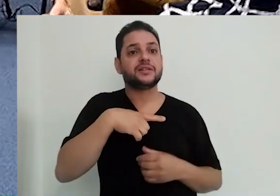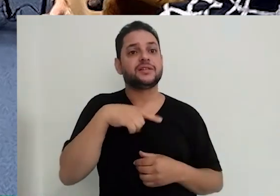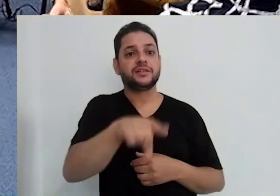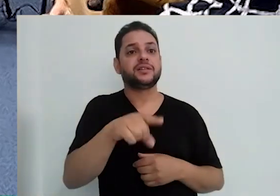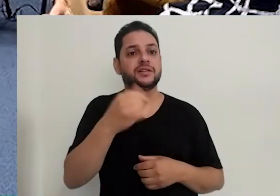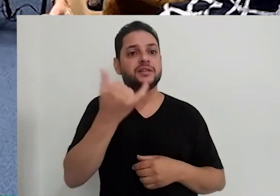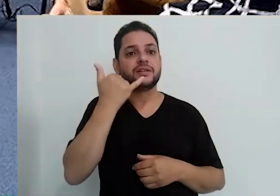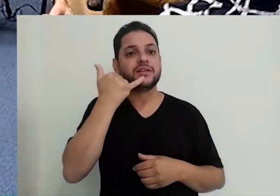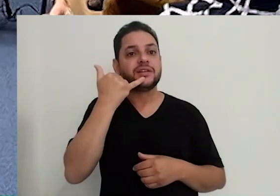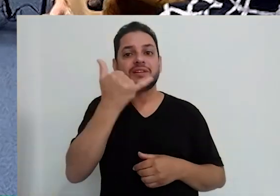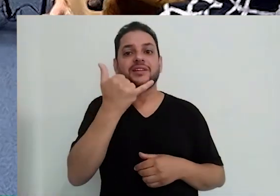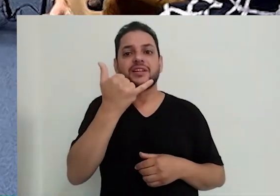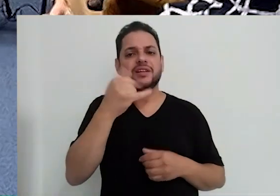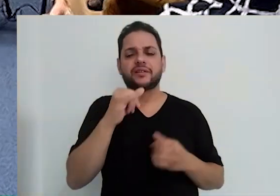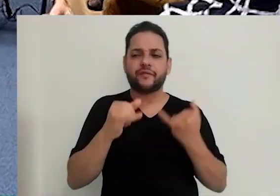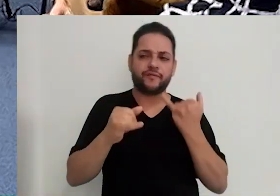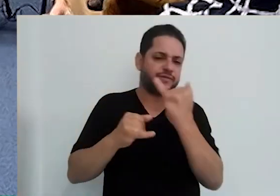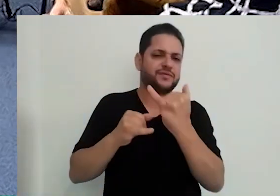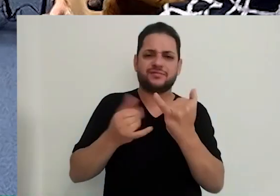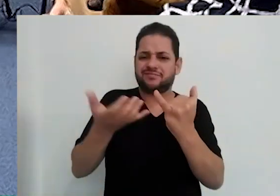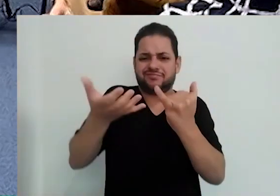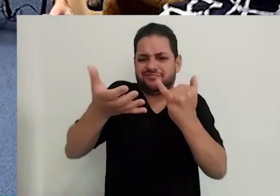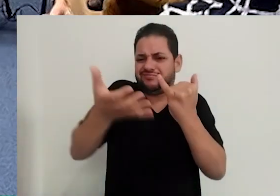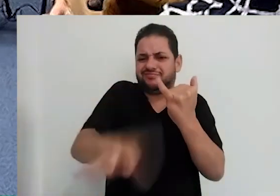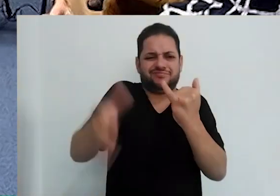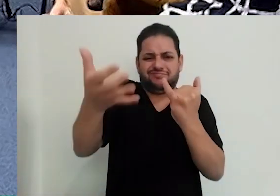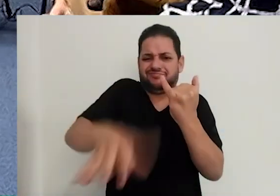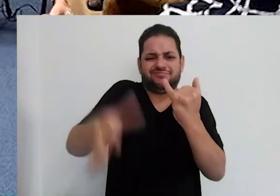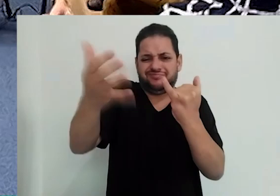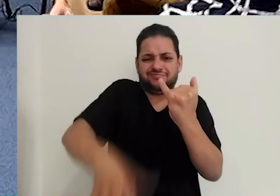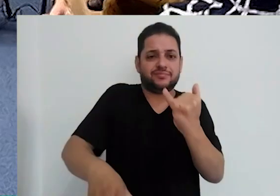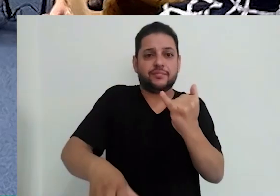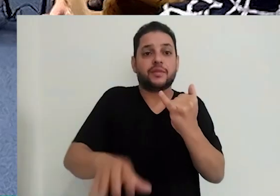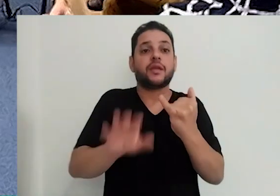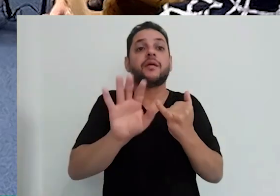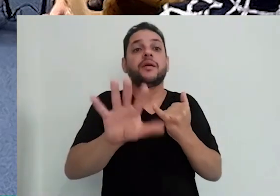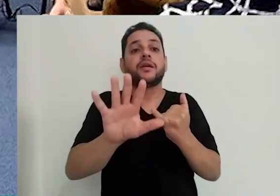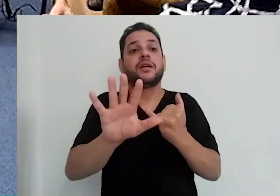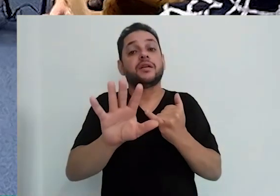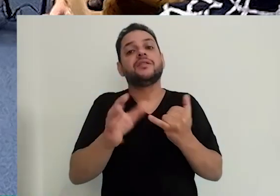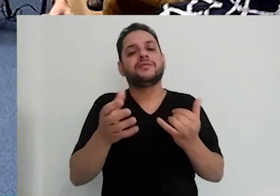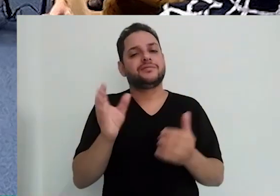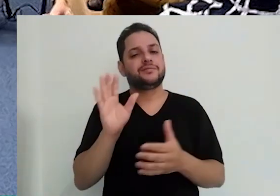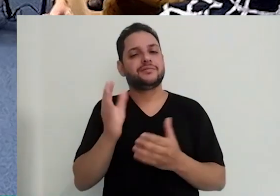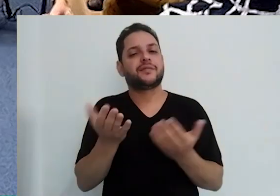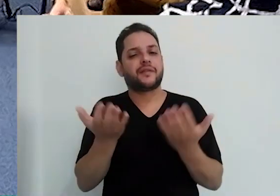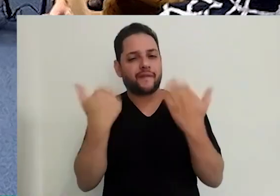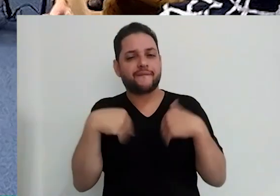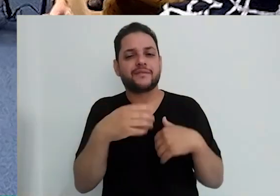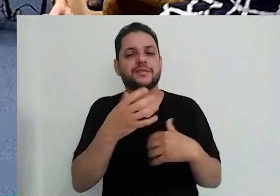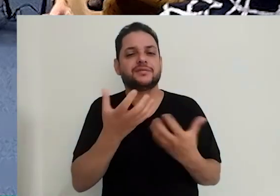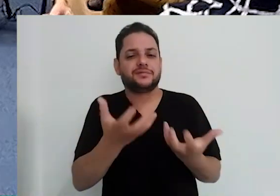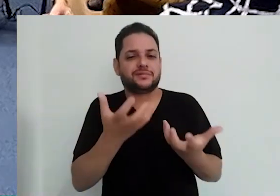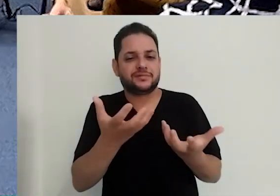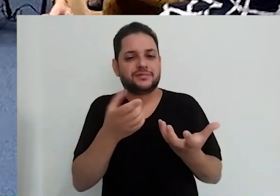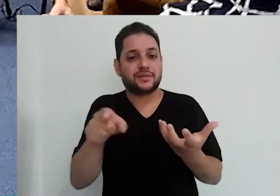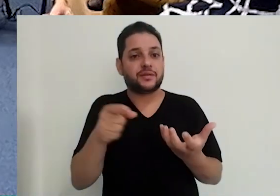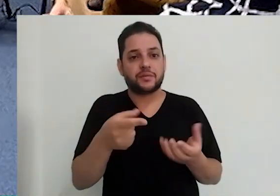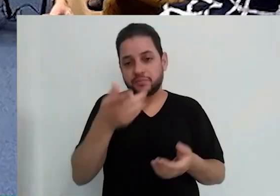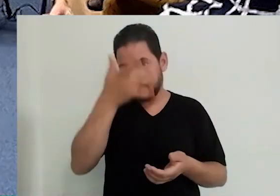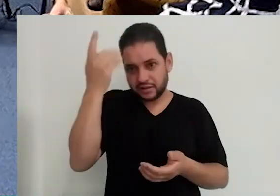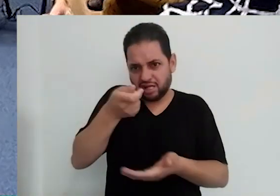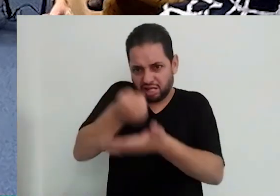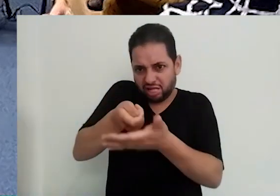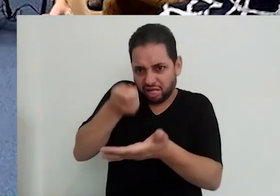que que ele não queria dar entrevista ele realmente não não queria mesmo mas queria porque quem não quer não faz entendeu quem principalmente entrevista ninguém tá obrigando o homem